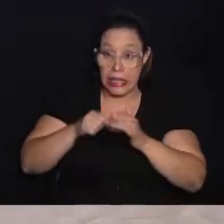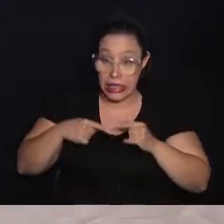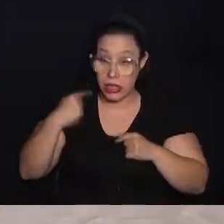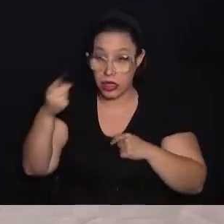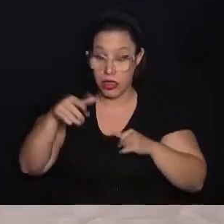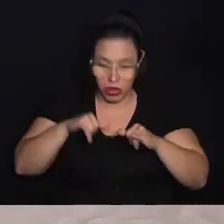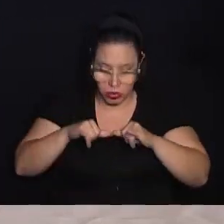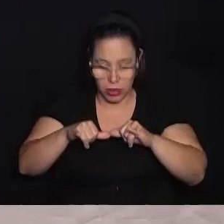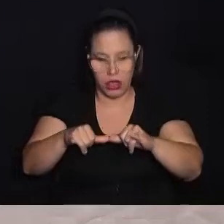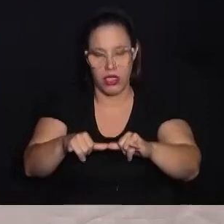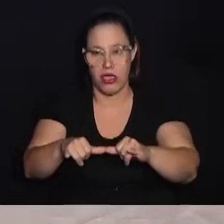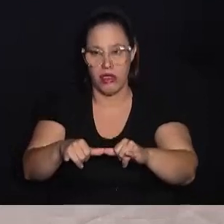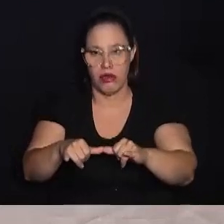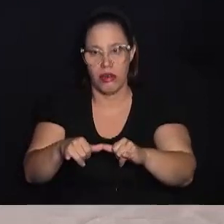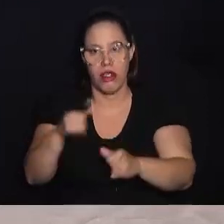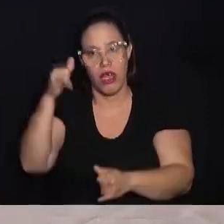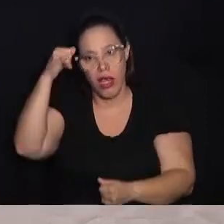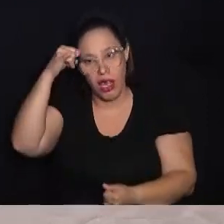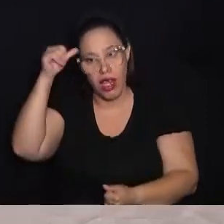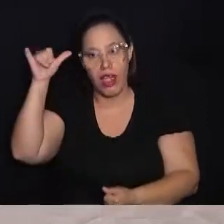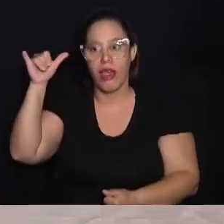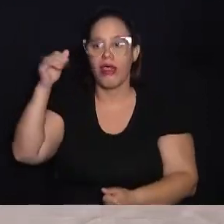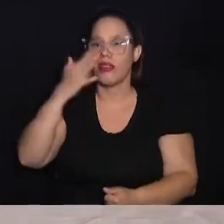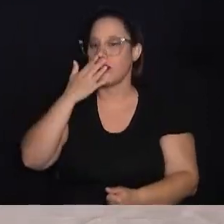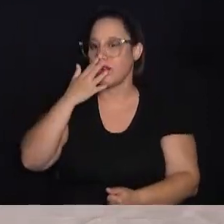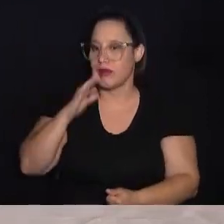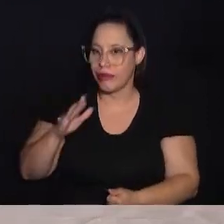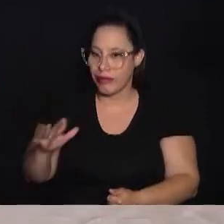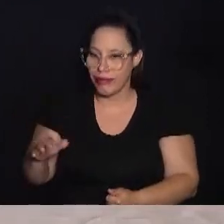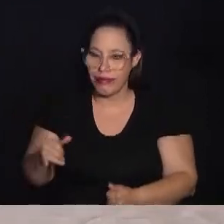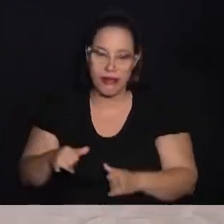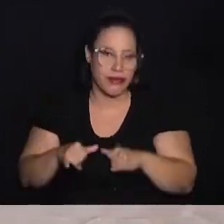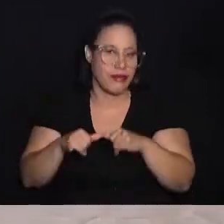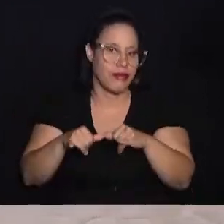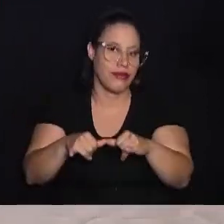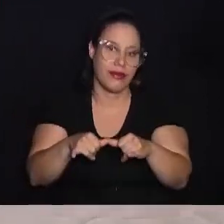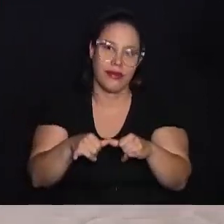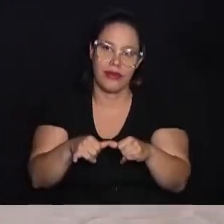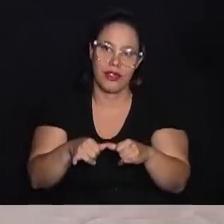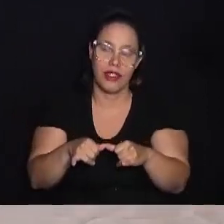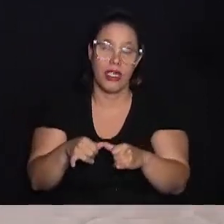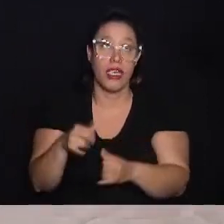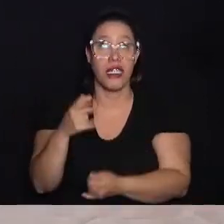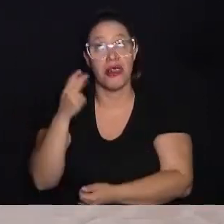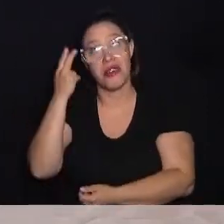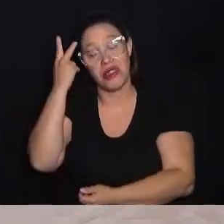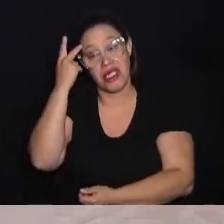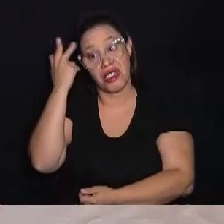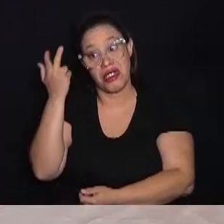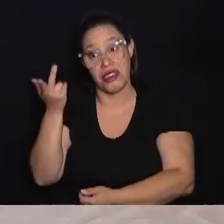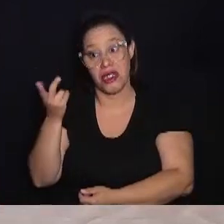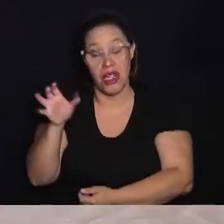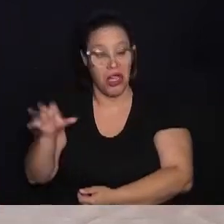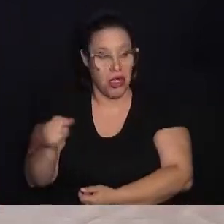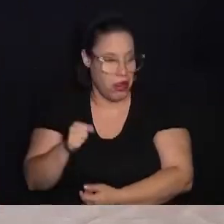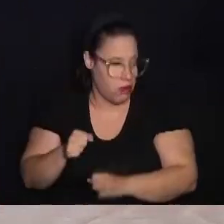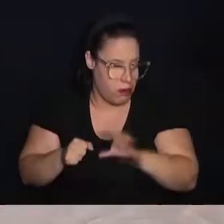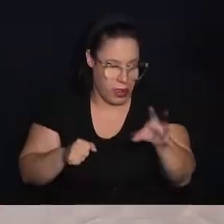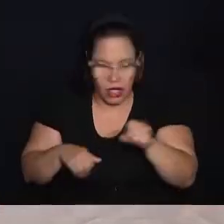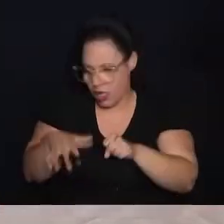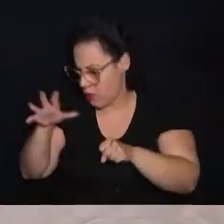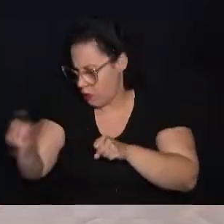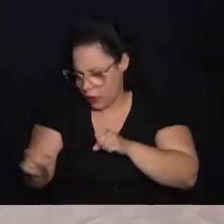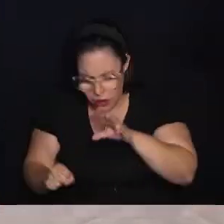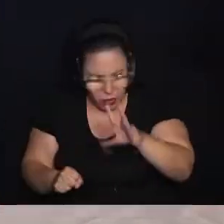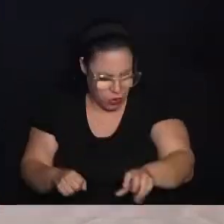supermercado. Evite levar a criança ao supermercado. Porque a criança, ela não tem noção das coisas e ela vai pegar o que for. Né? Vai pedir tudo. Vai